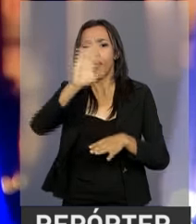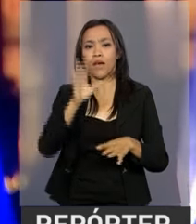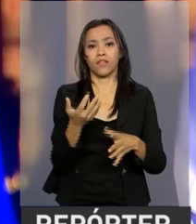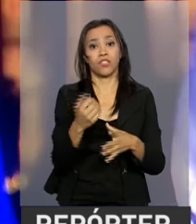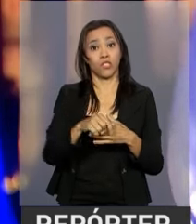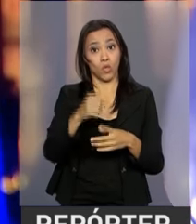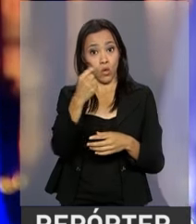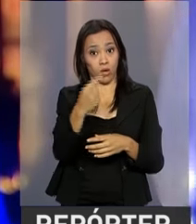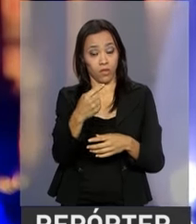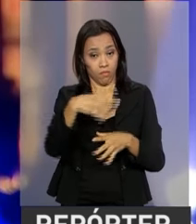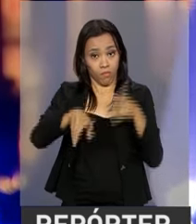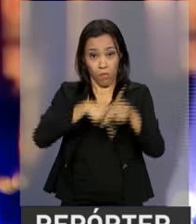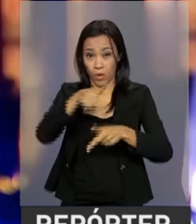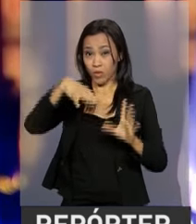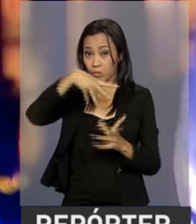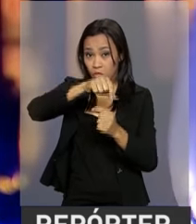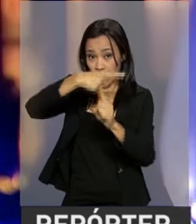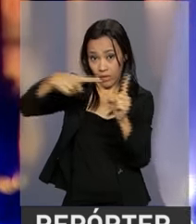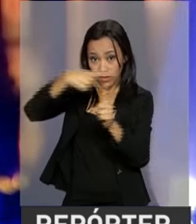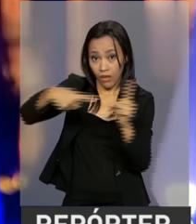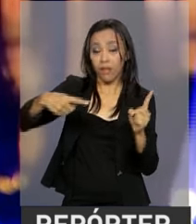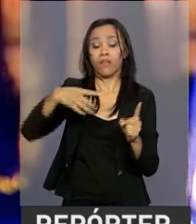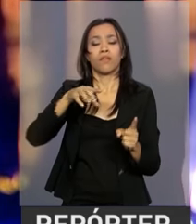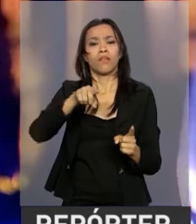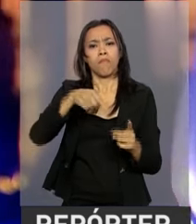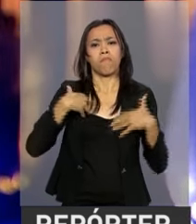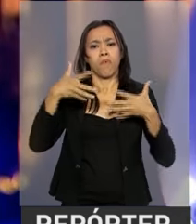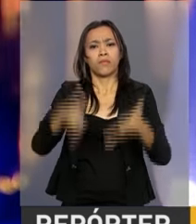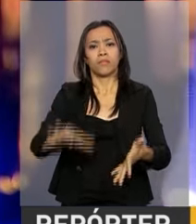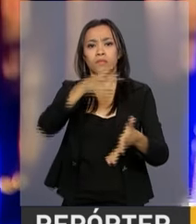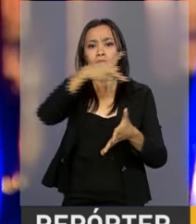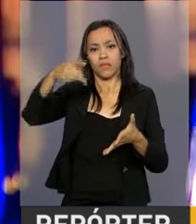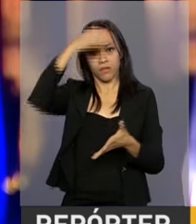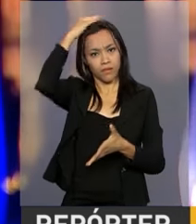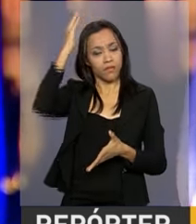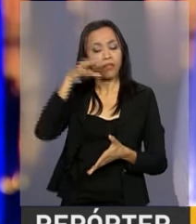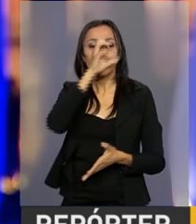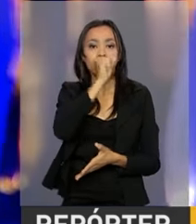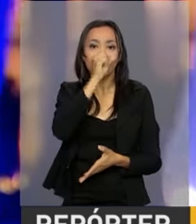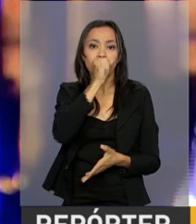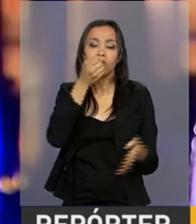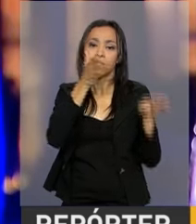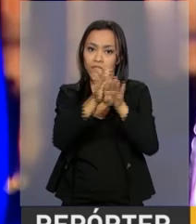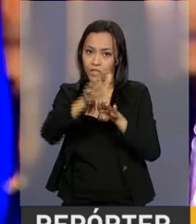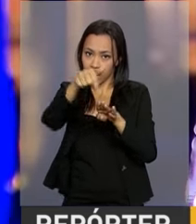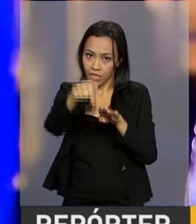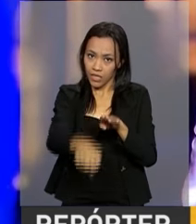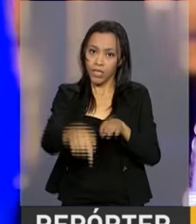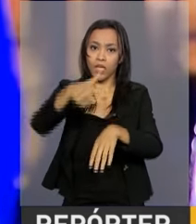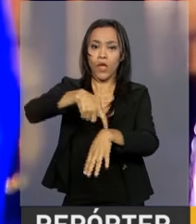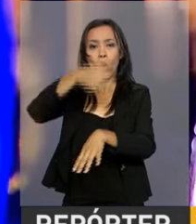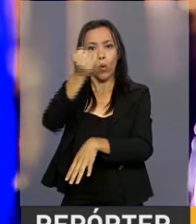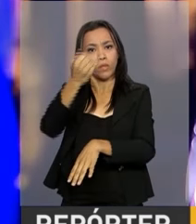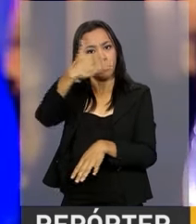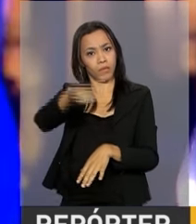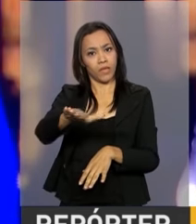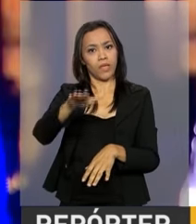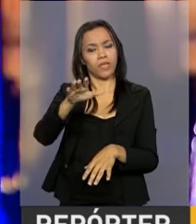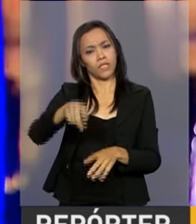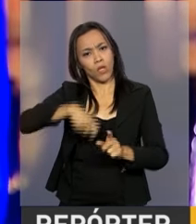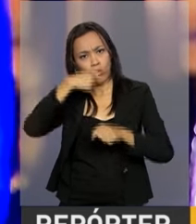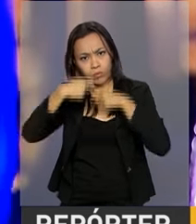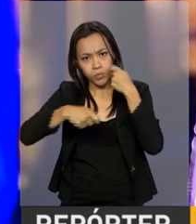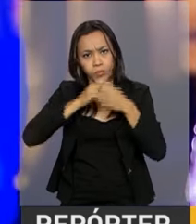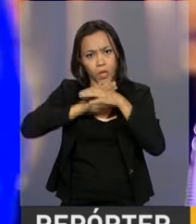mundial. O presidente Michel Temer participa dessa cúpula a partir do sábado, dia 15. Ele chega aqui em Goa, às 20h30, à noite participa de um jantar